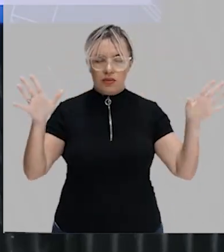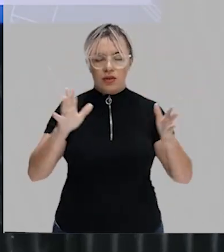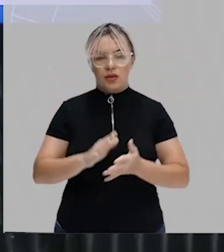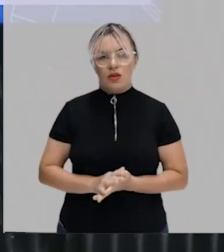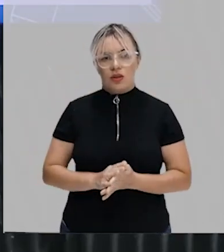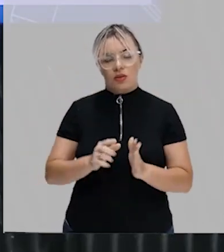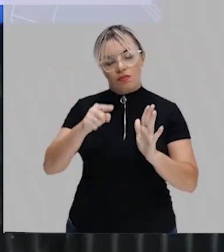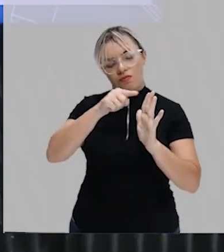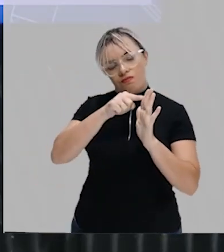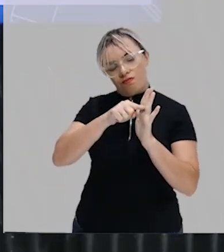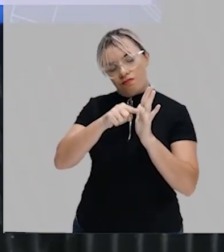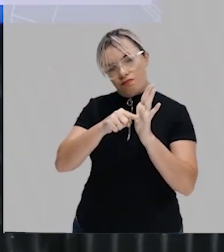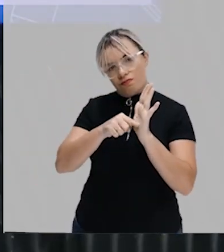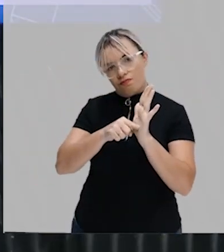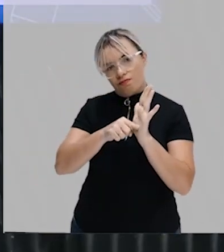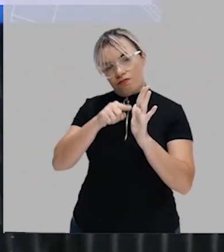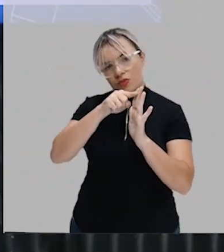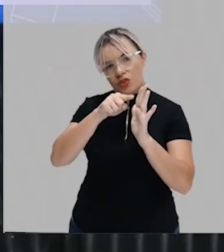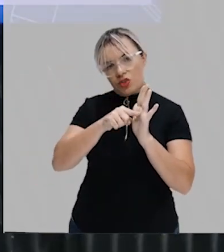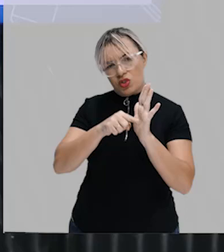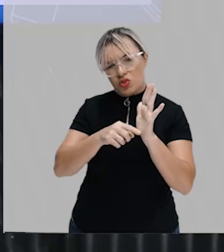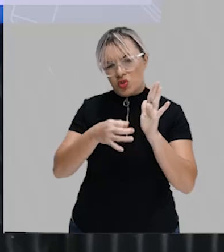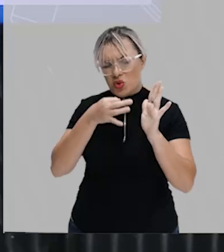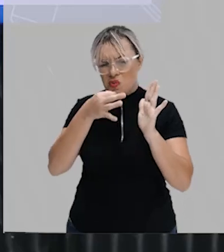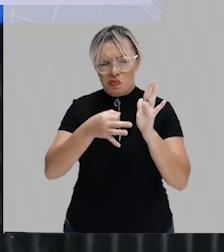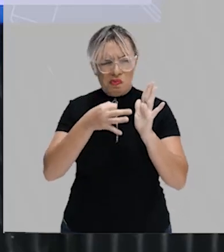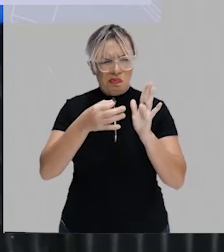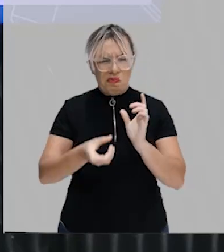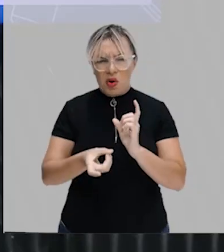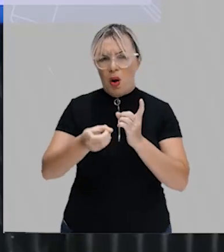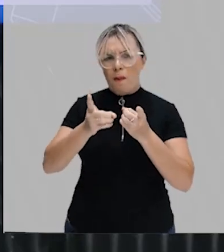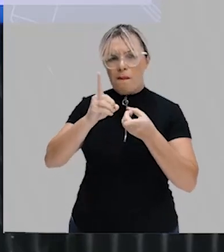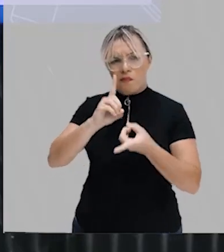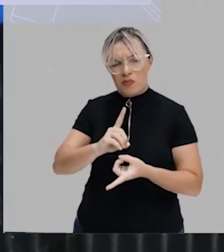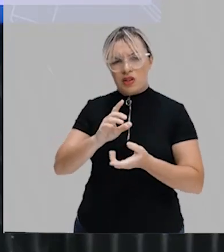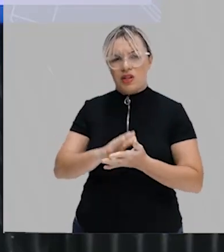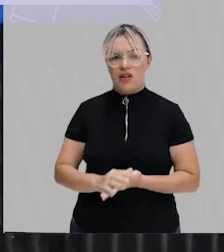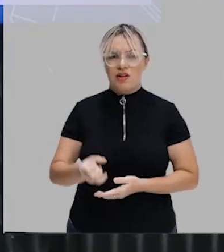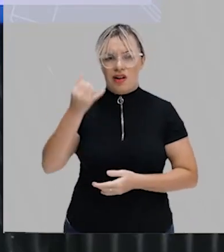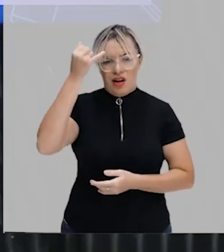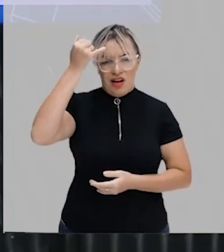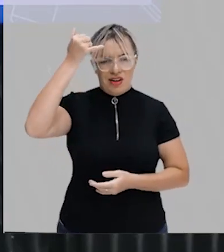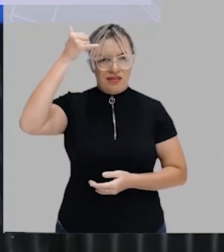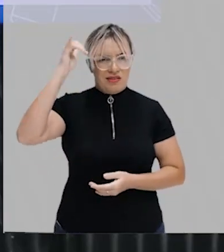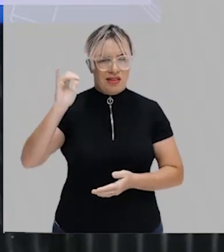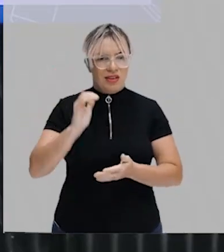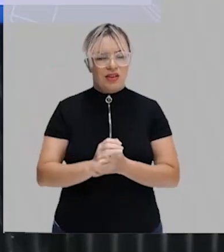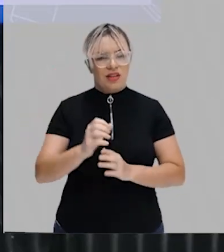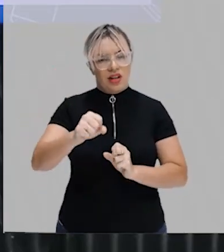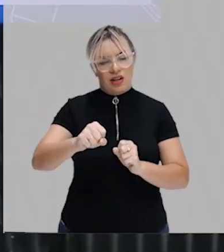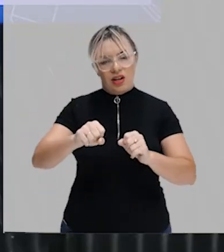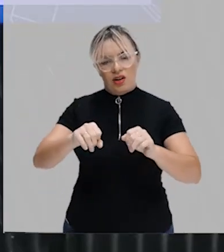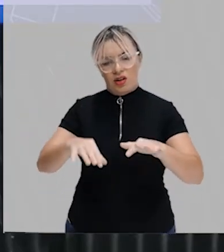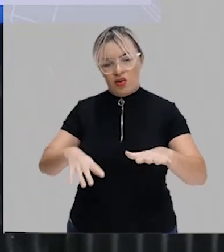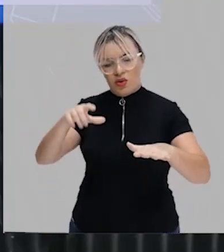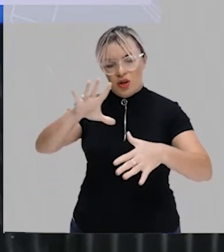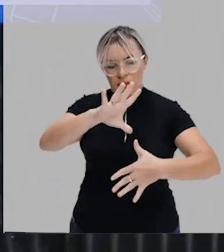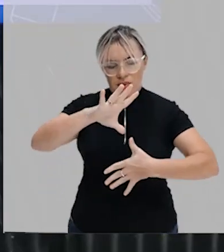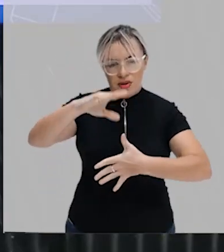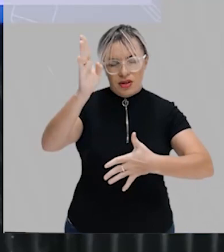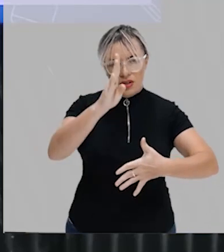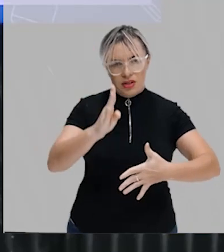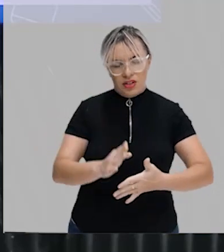está cheio de contradições. Aquela ideia de que a colônia, o Brasil,